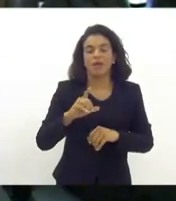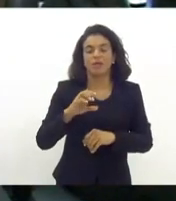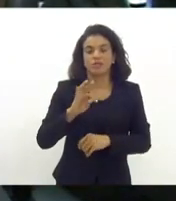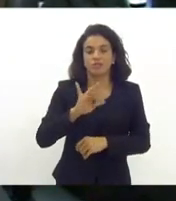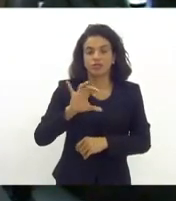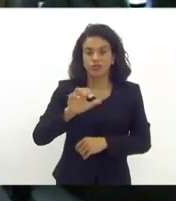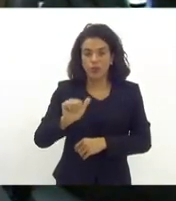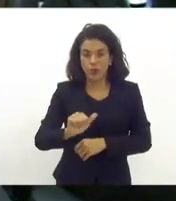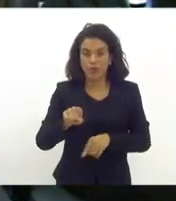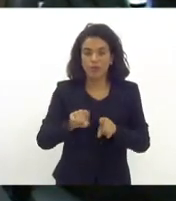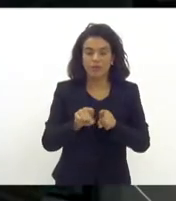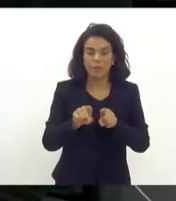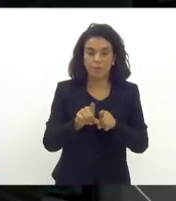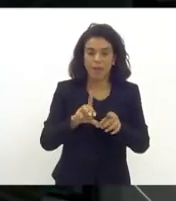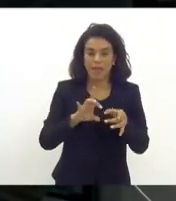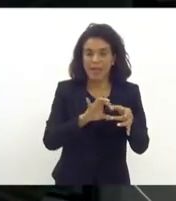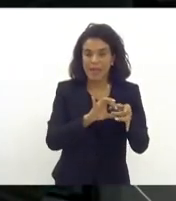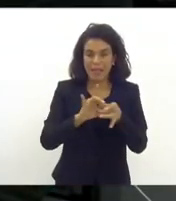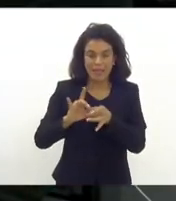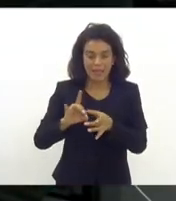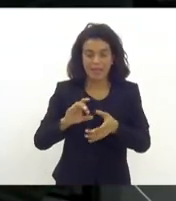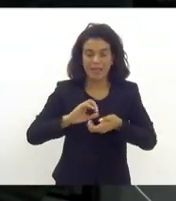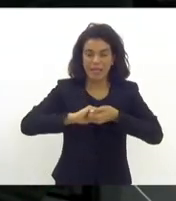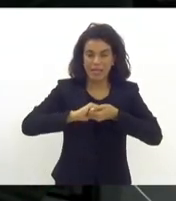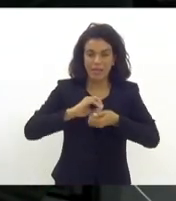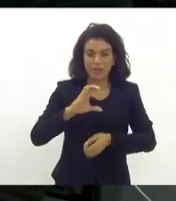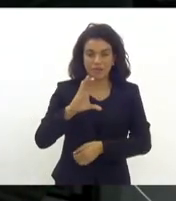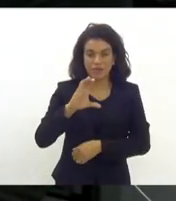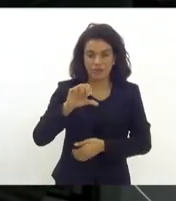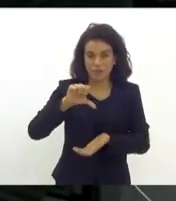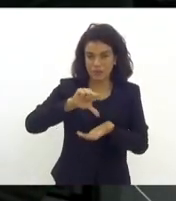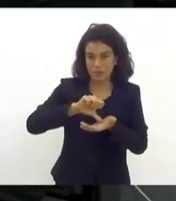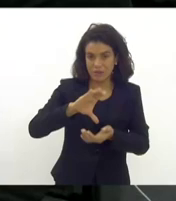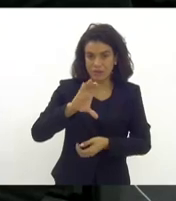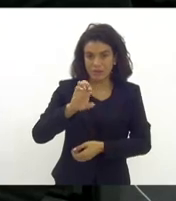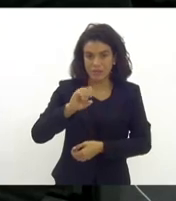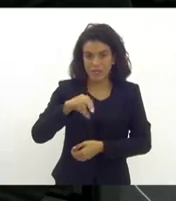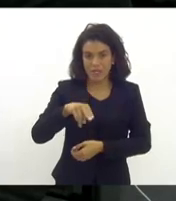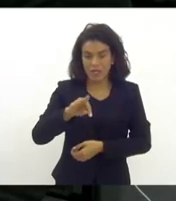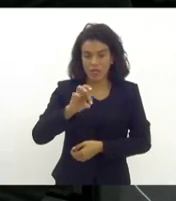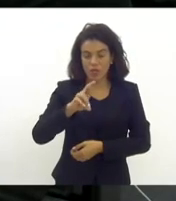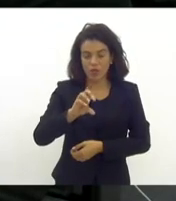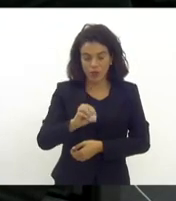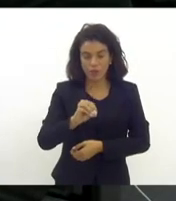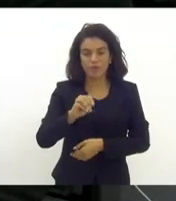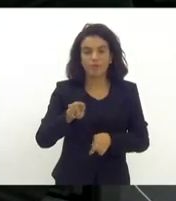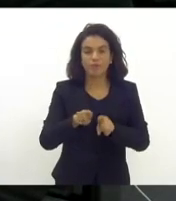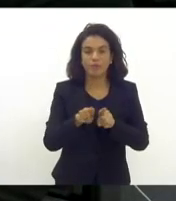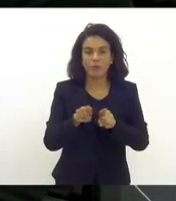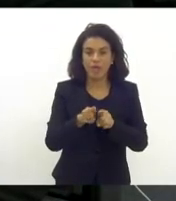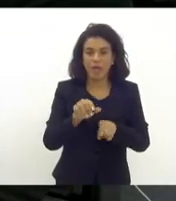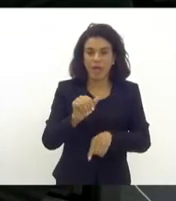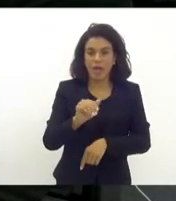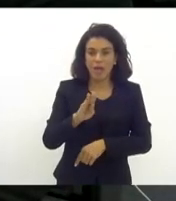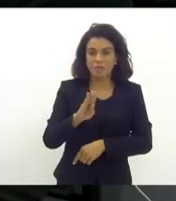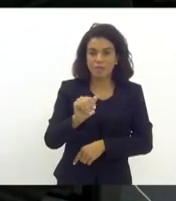liga do centro Terreirão do Samba Nina Amorim liga Coreto Valdecir Ferreira